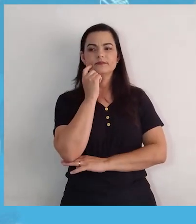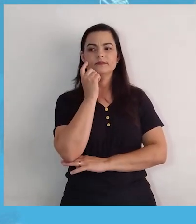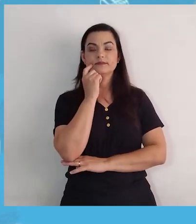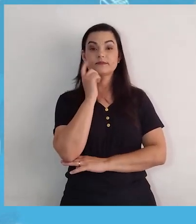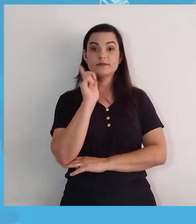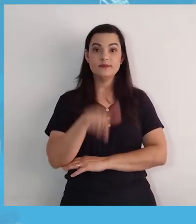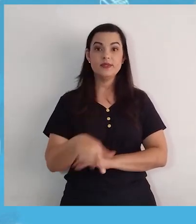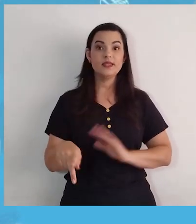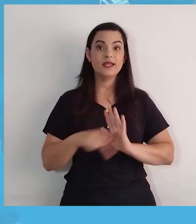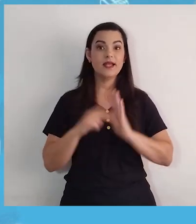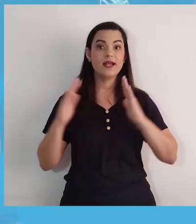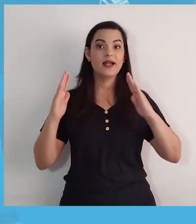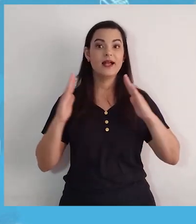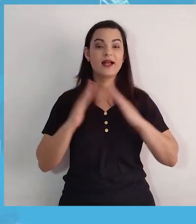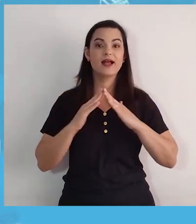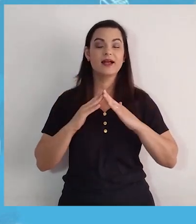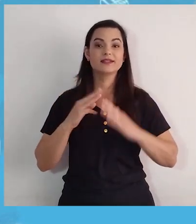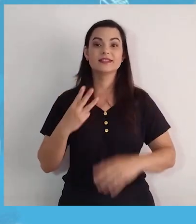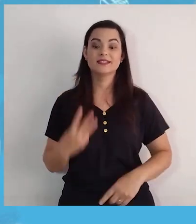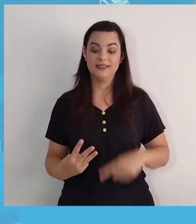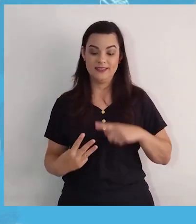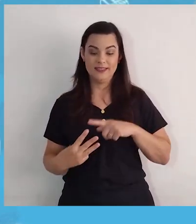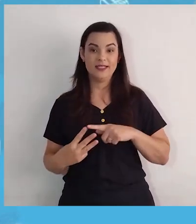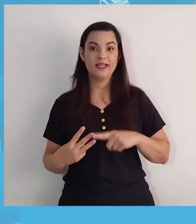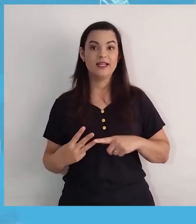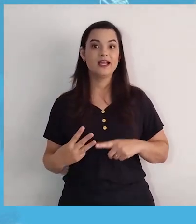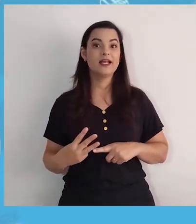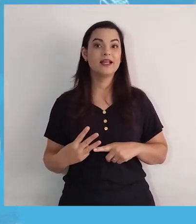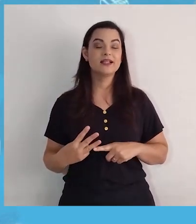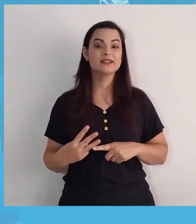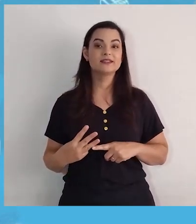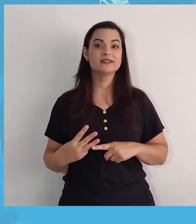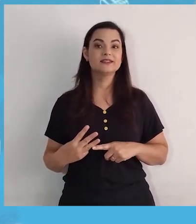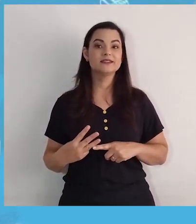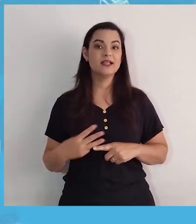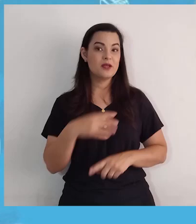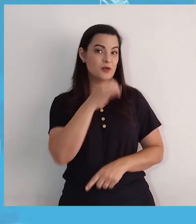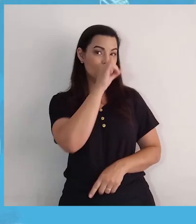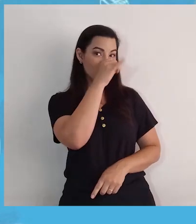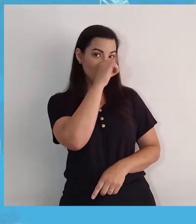É a casa de 3 animais suínos.